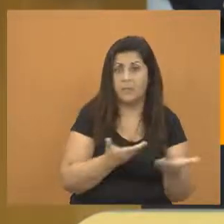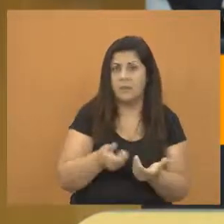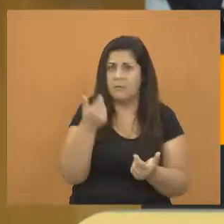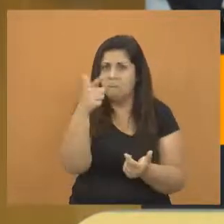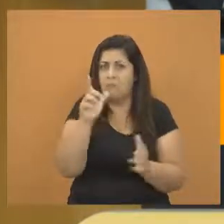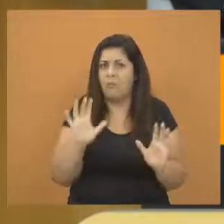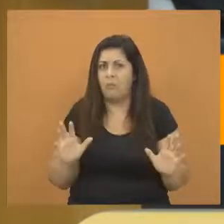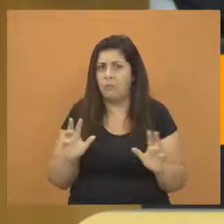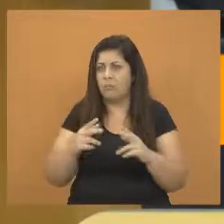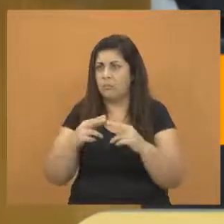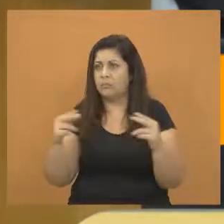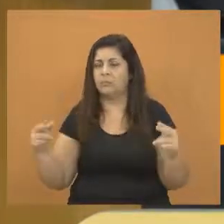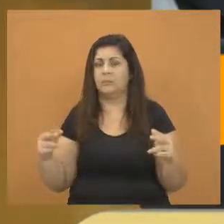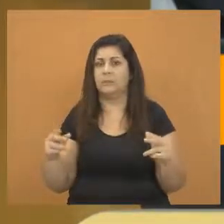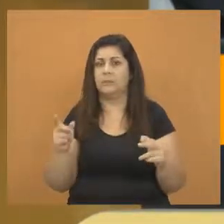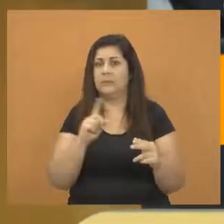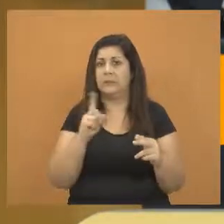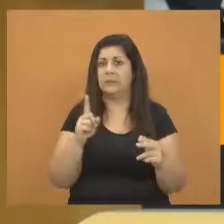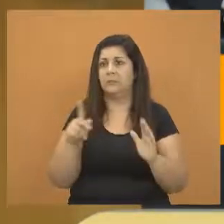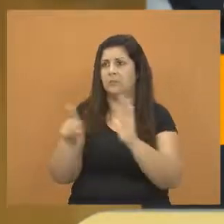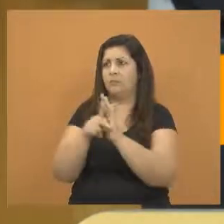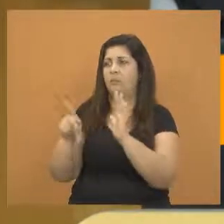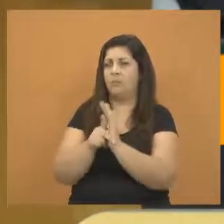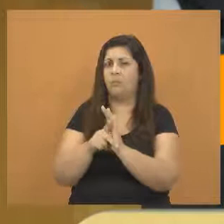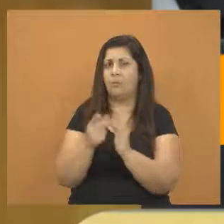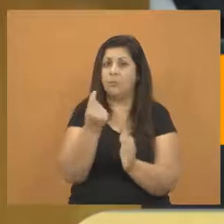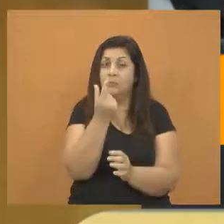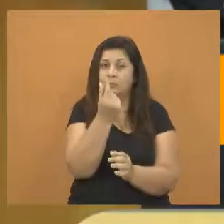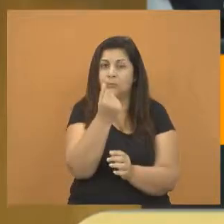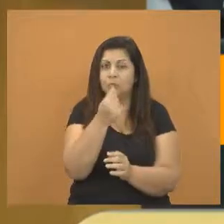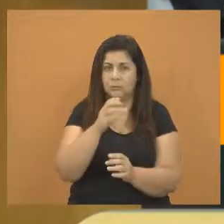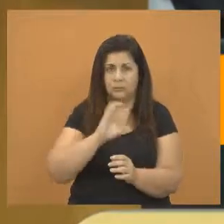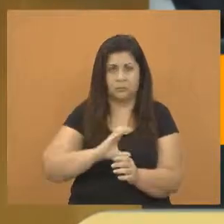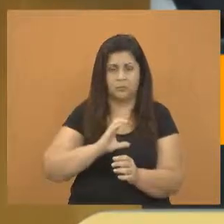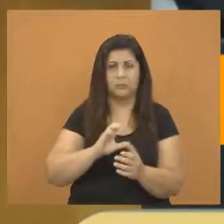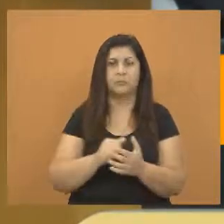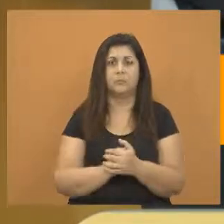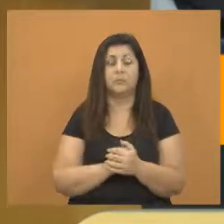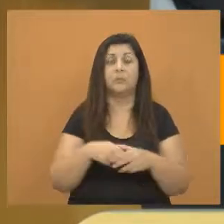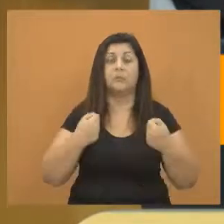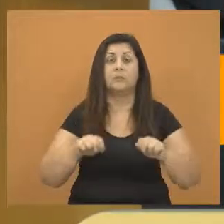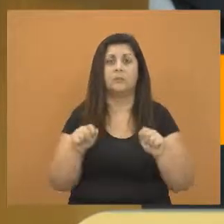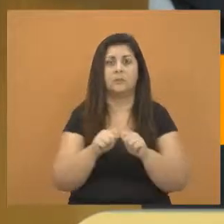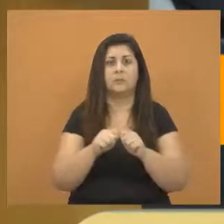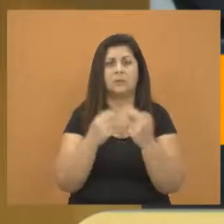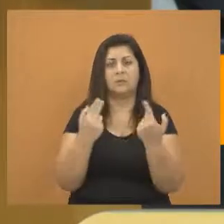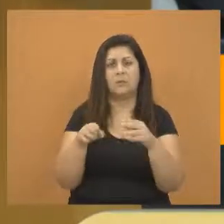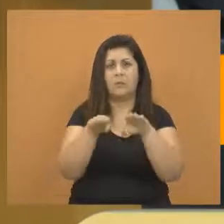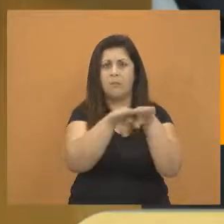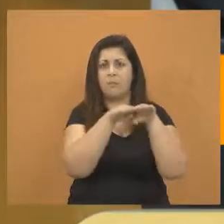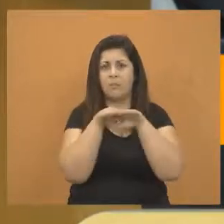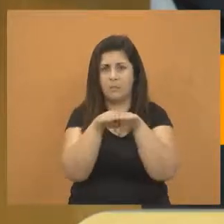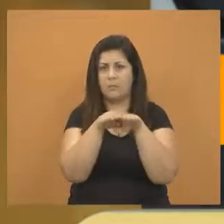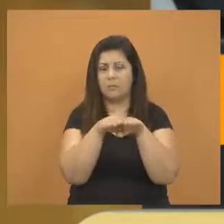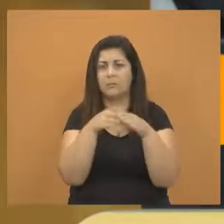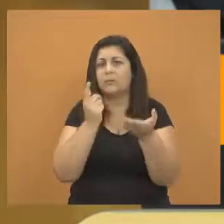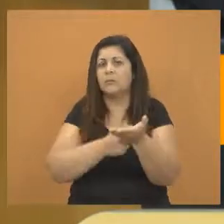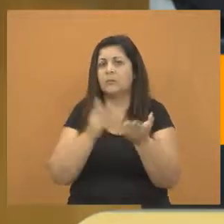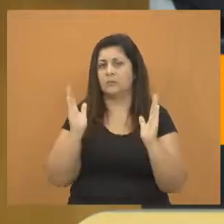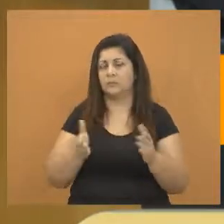outras fontes, que não as do Tesouro Municipal, deverão ser executados de acordo com as condições